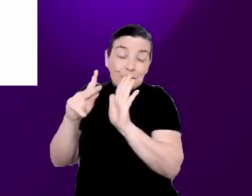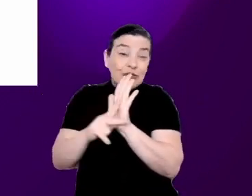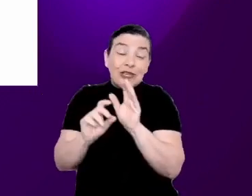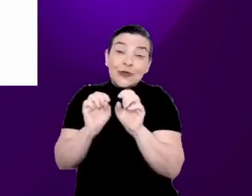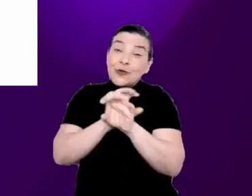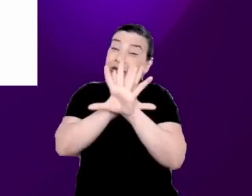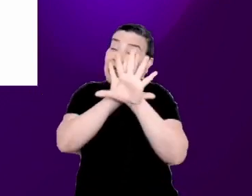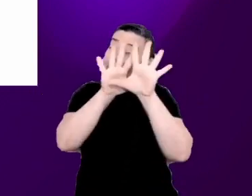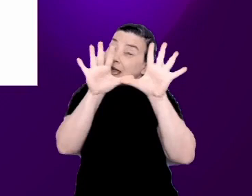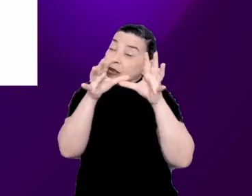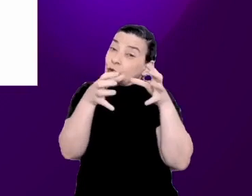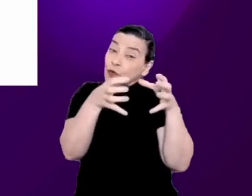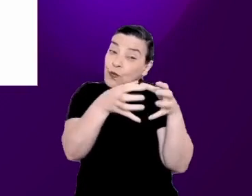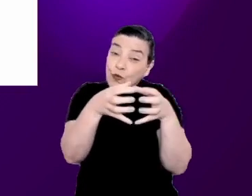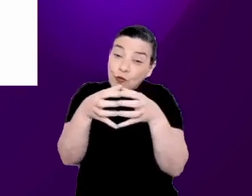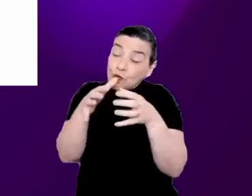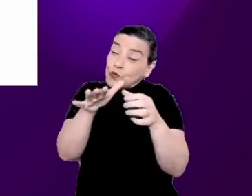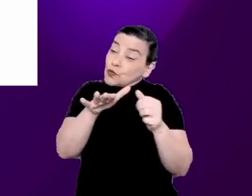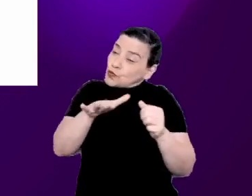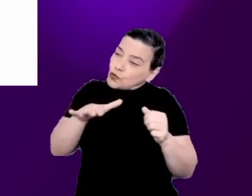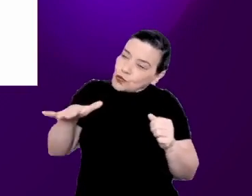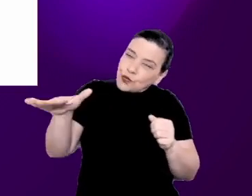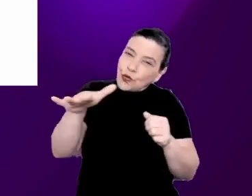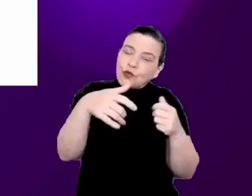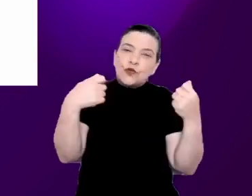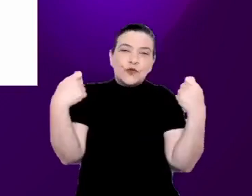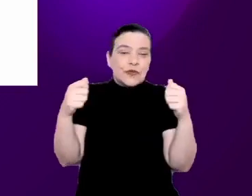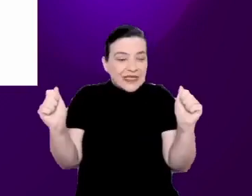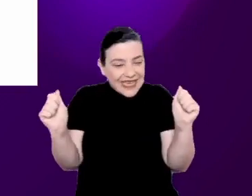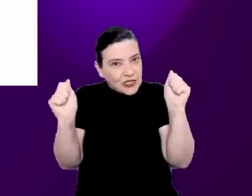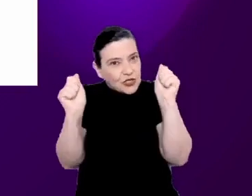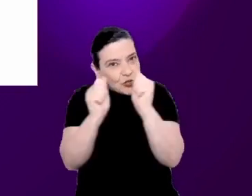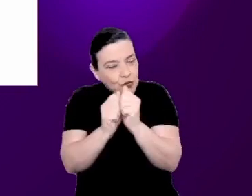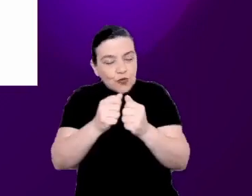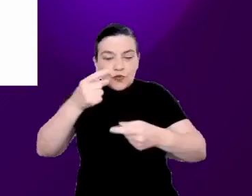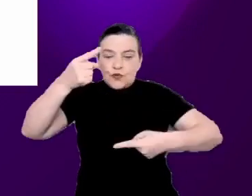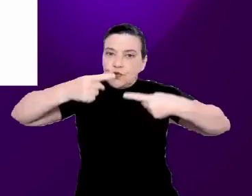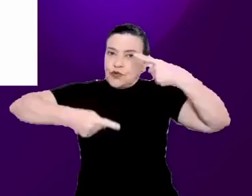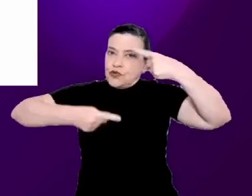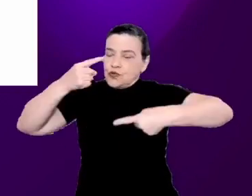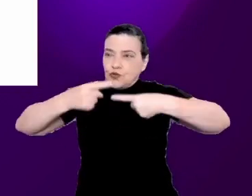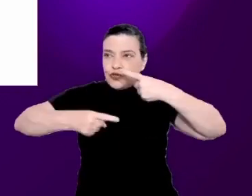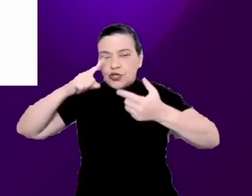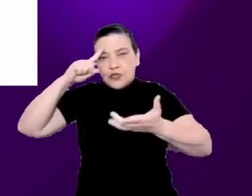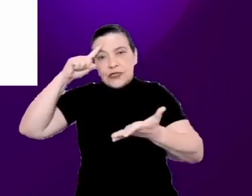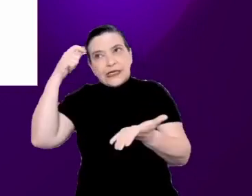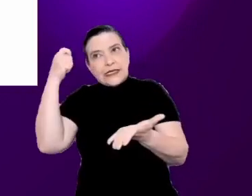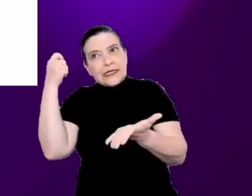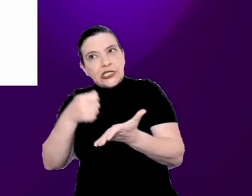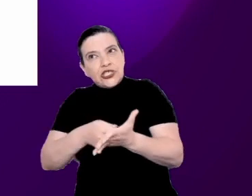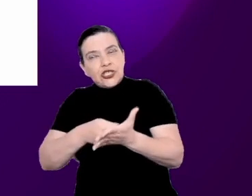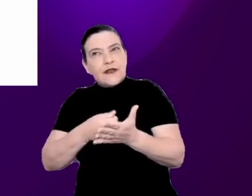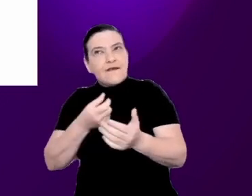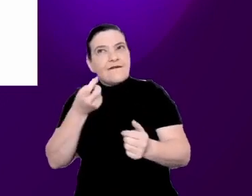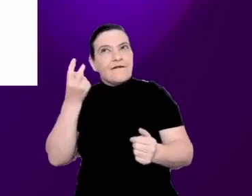equipes, todas as partes estejam à mesa para discutir o que é valor